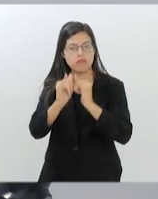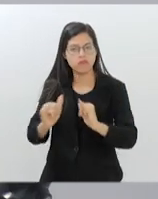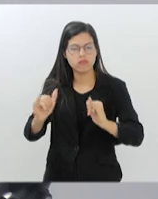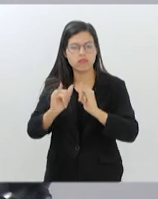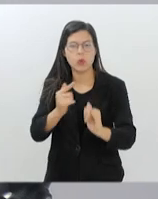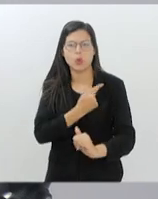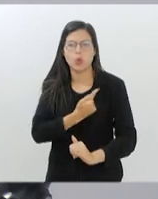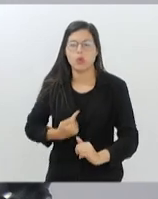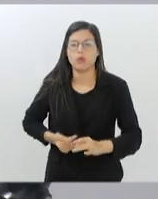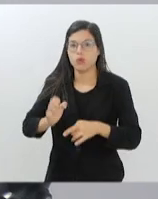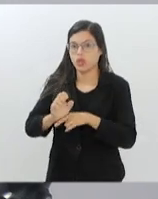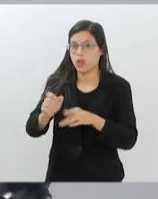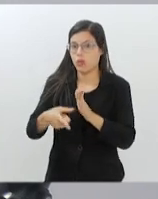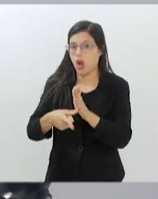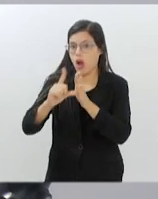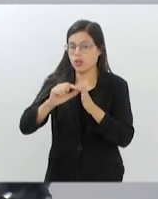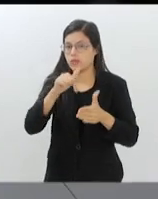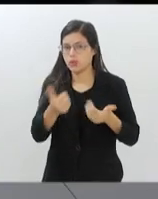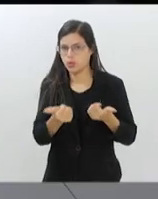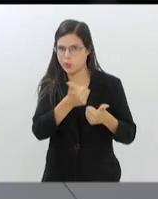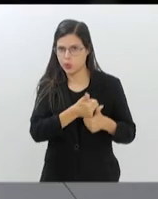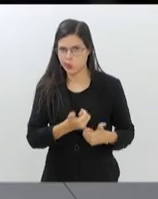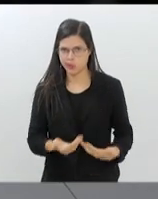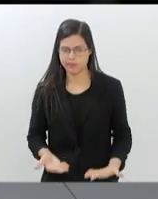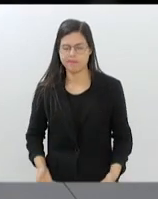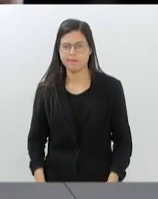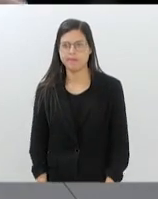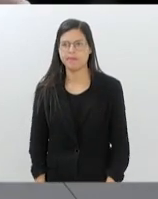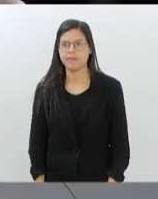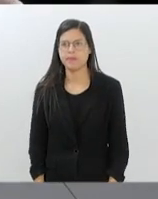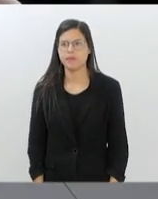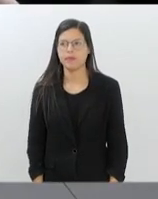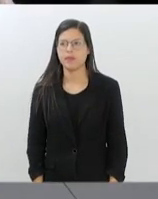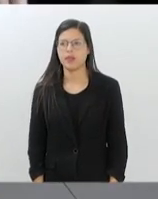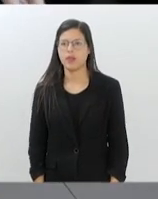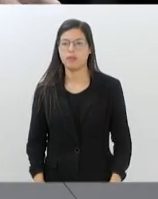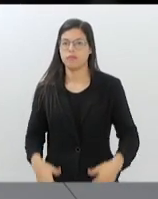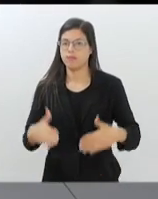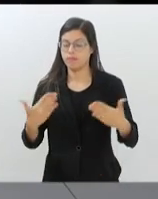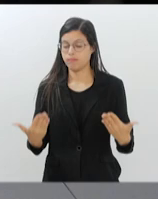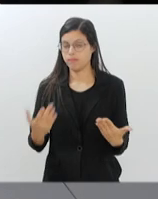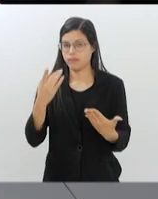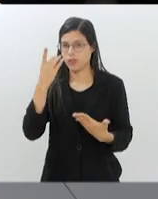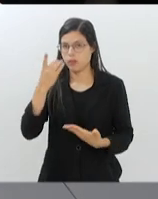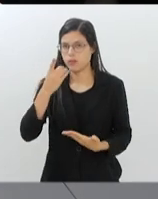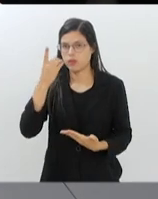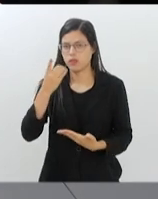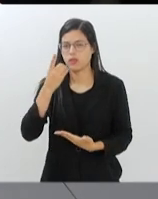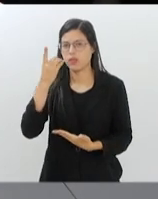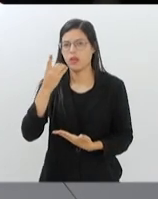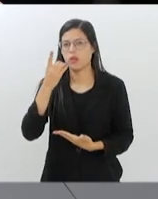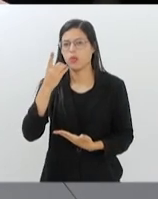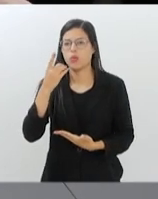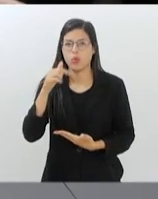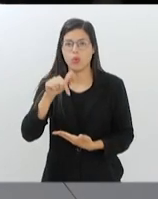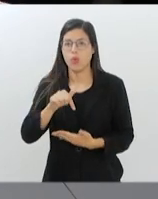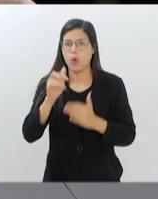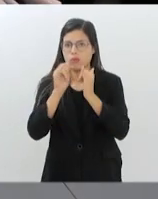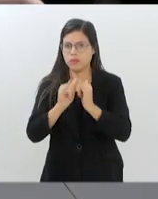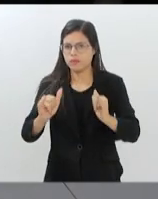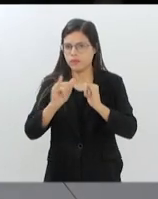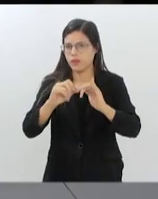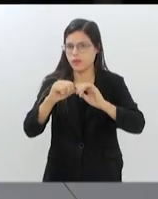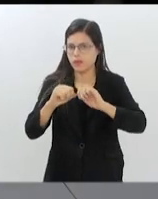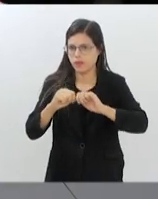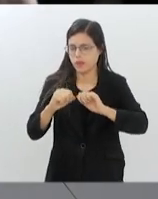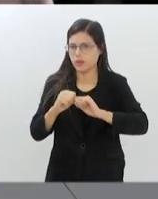Estado antes do Senhor assumir assim cumb então Deputado a publicidade ainda que tenha sido feita essa reformulação interna